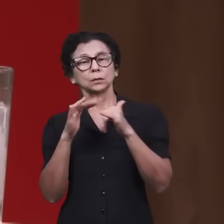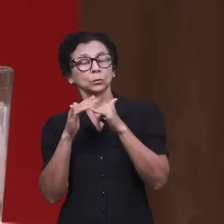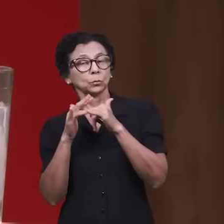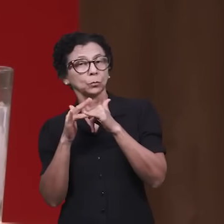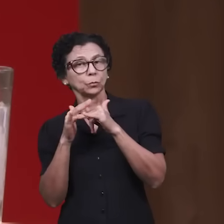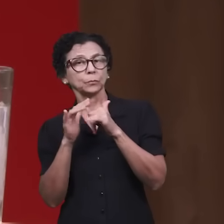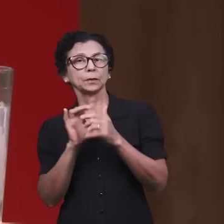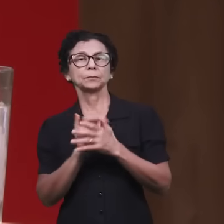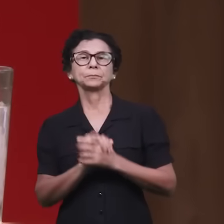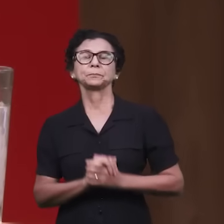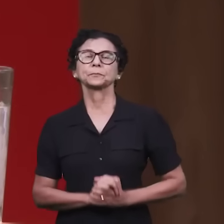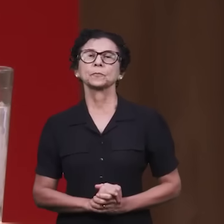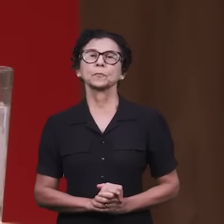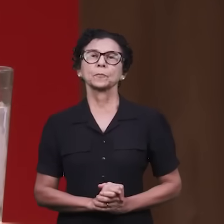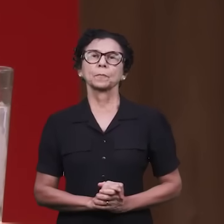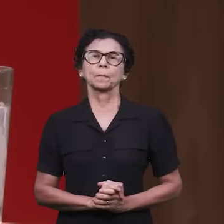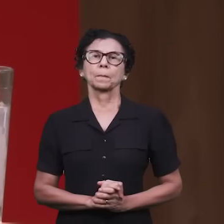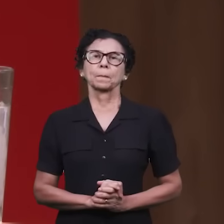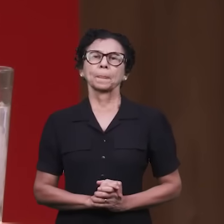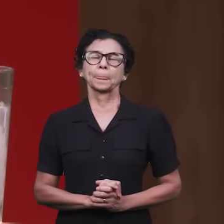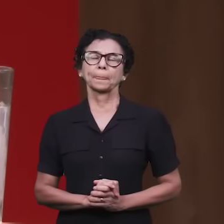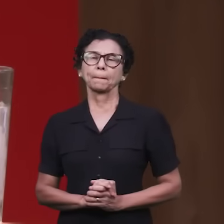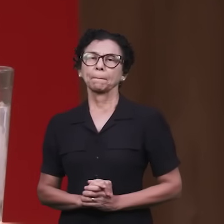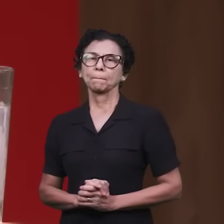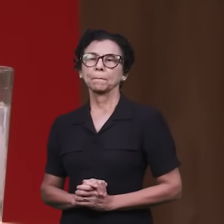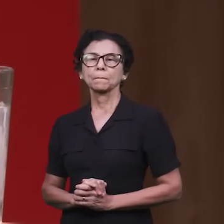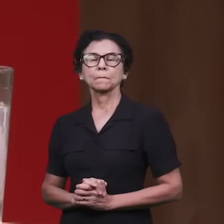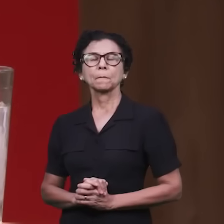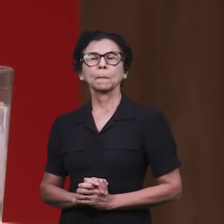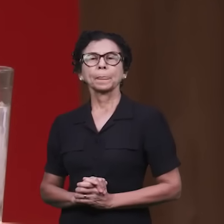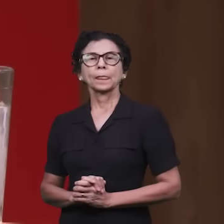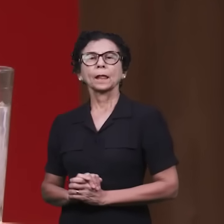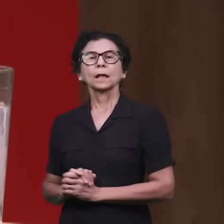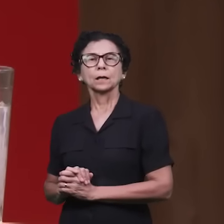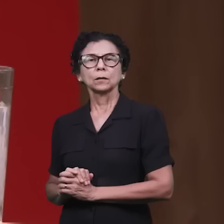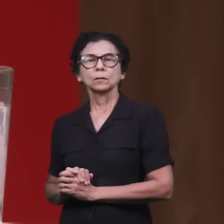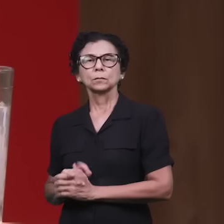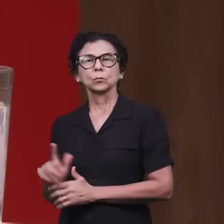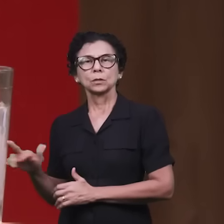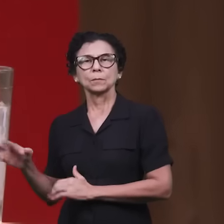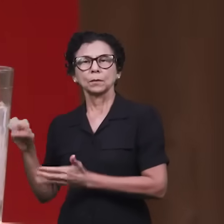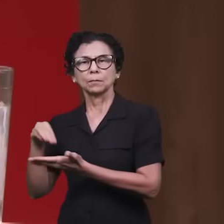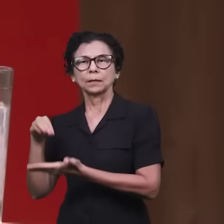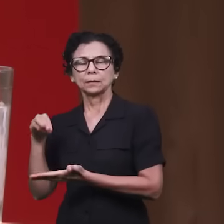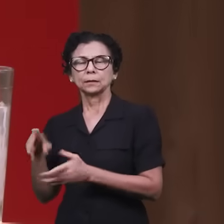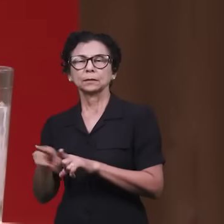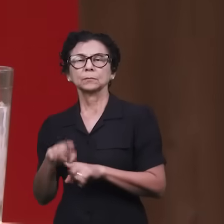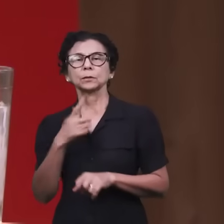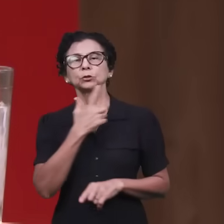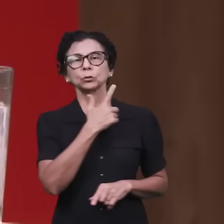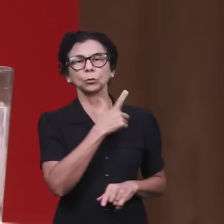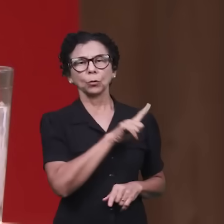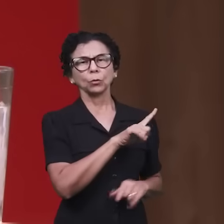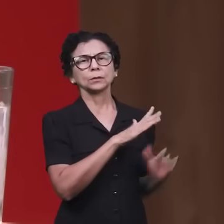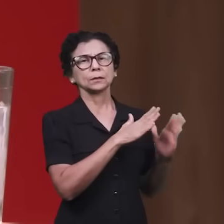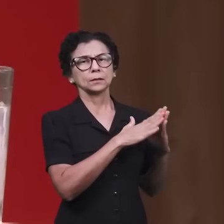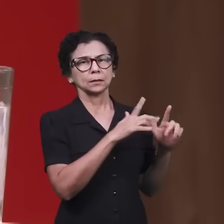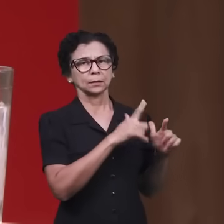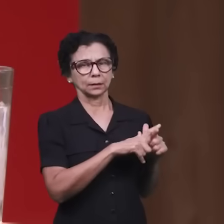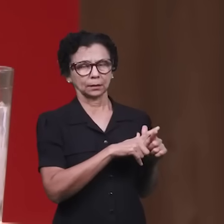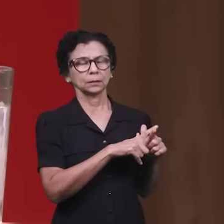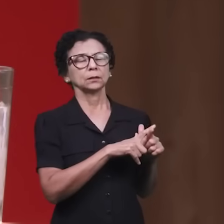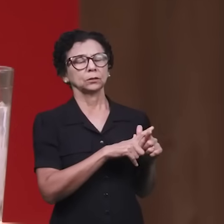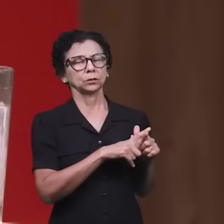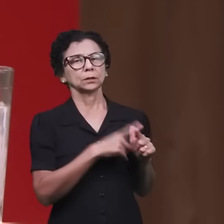YouTube. Irmãos não só da Igreja Cristã Maranata, mas e outros irmãos de igrejas que também veem os